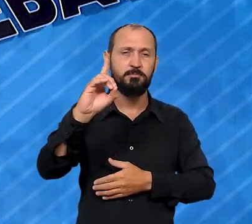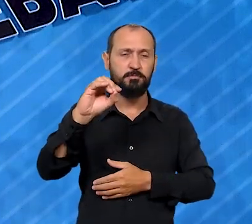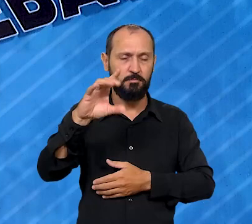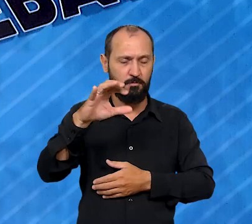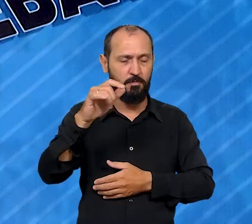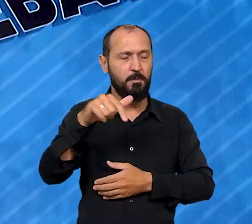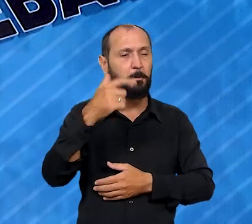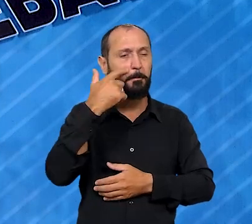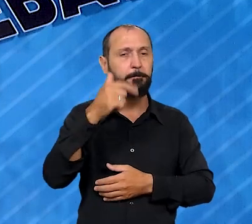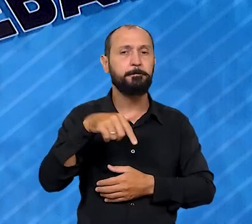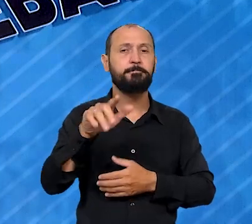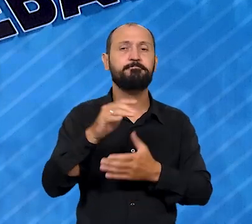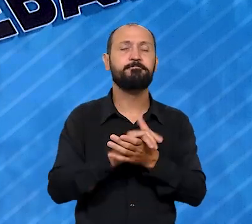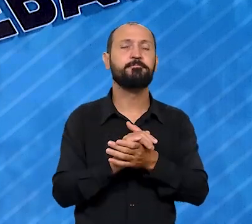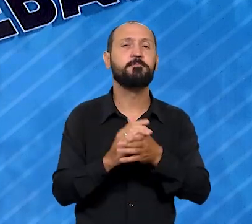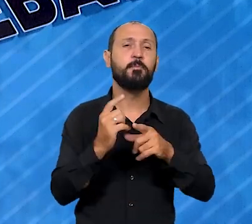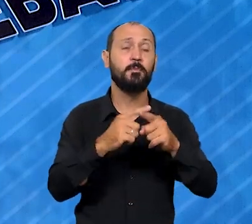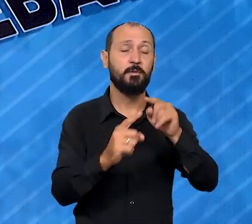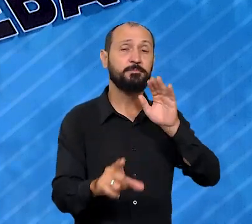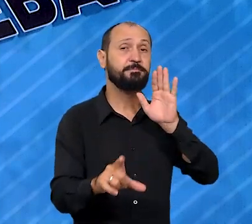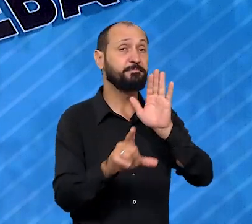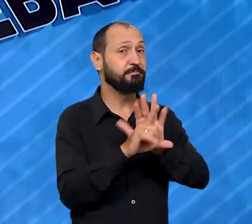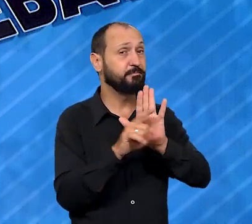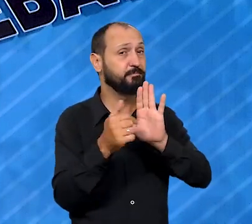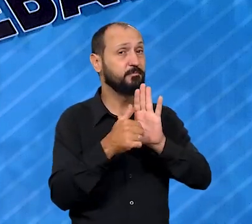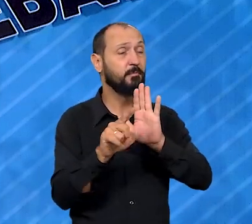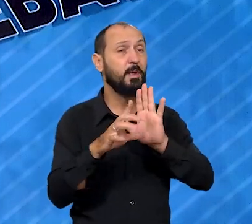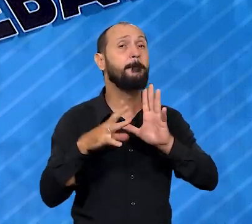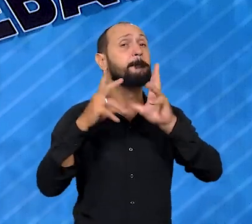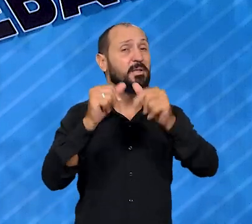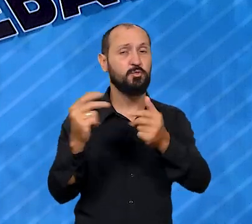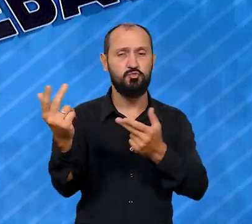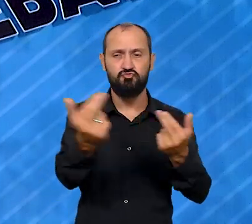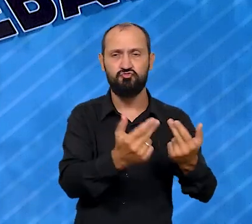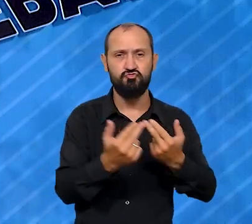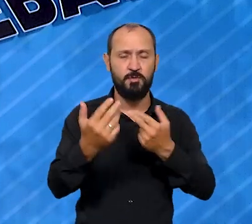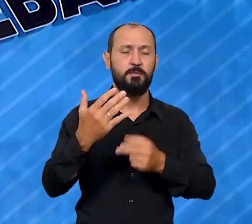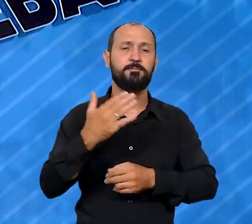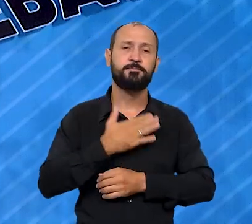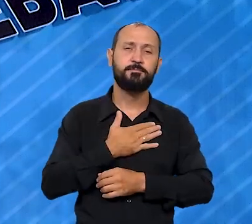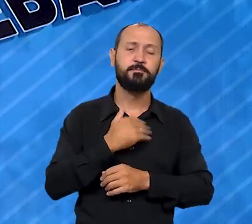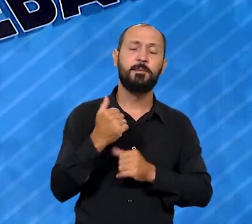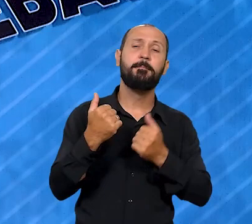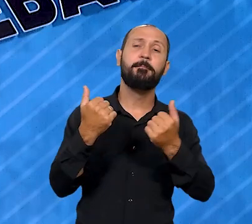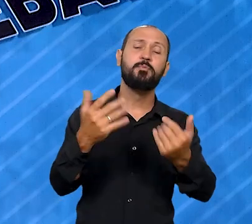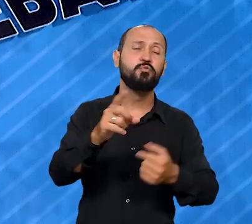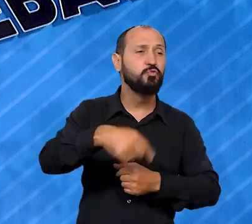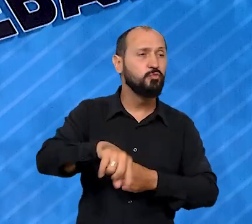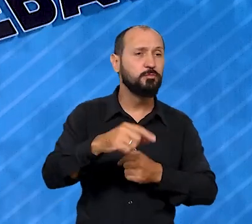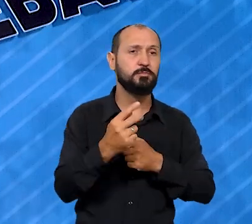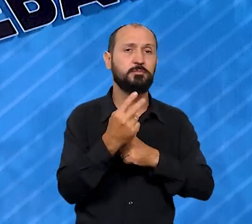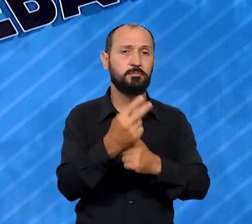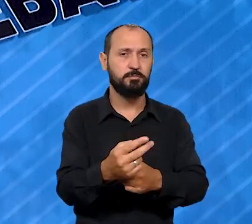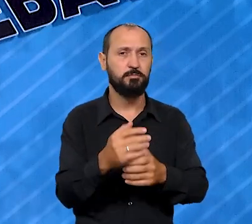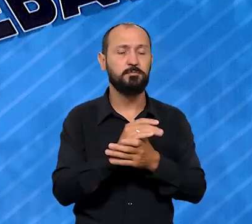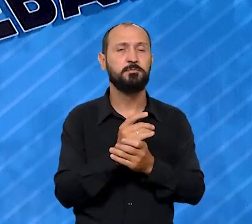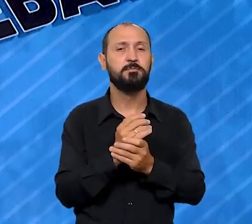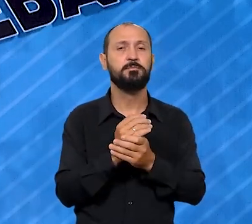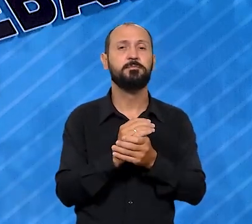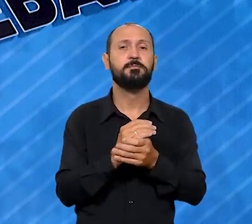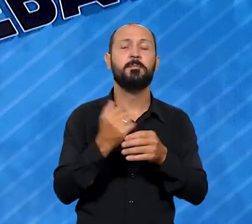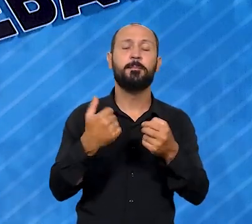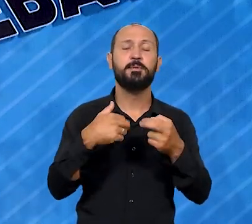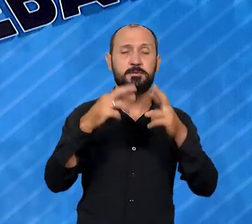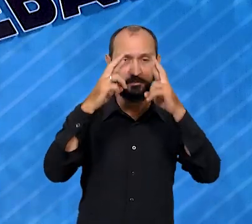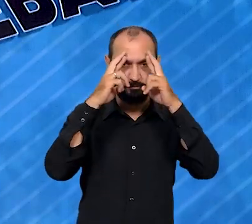Defesa do Consumidor e a Lei do Superendividamento, né? Porque aquela lei ali, ela é válida para todo mundo, para o consumidor e para os fornecedores. Então